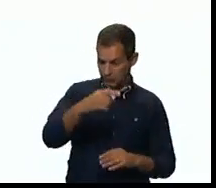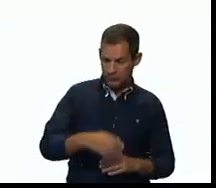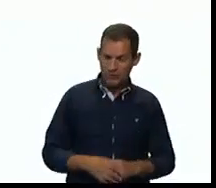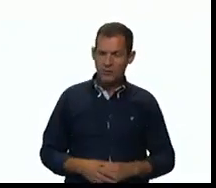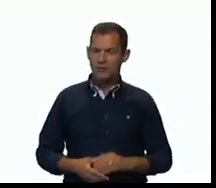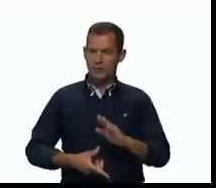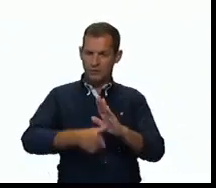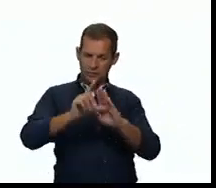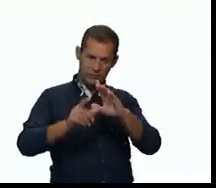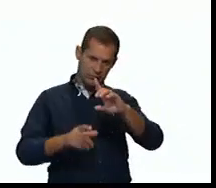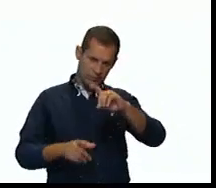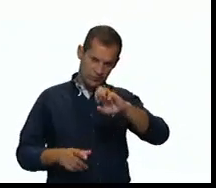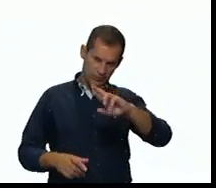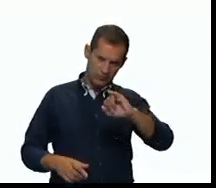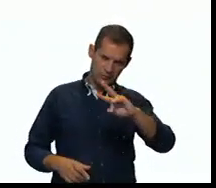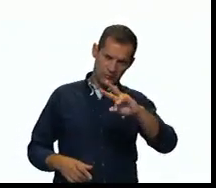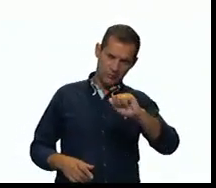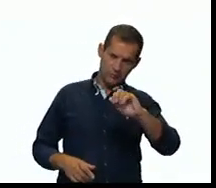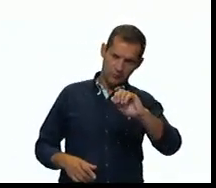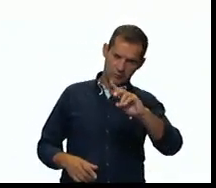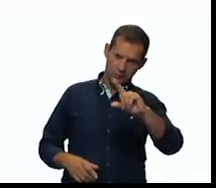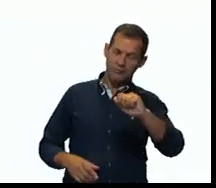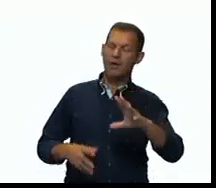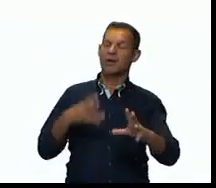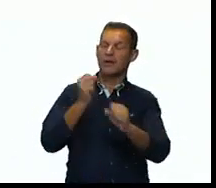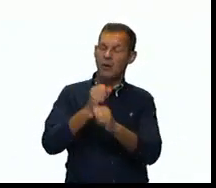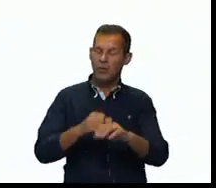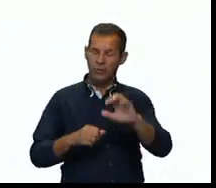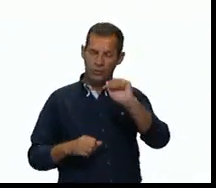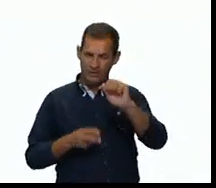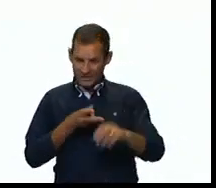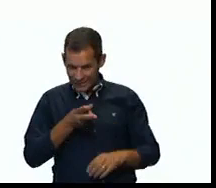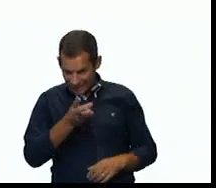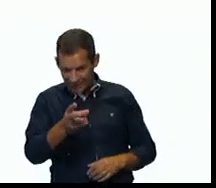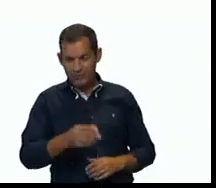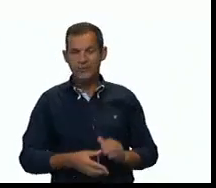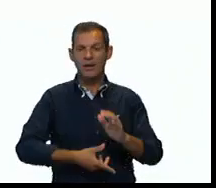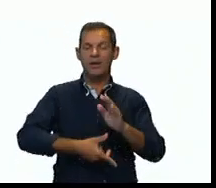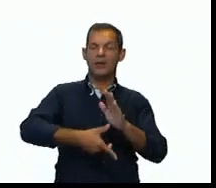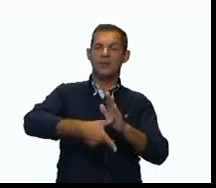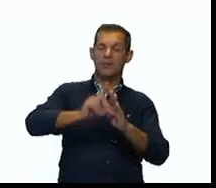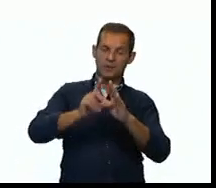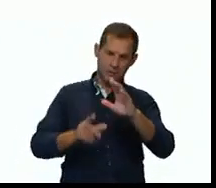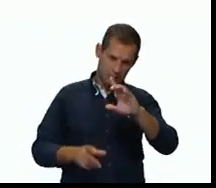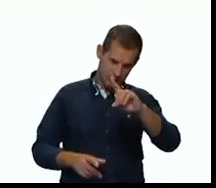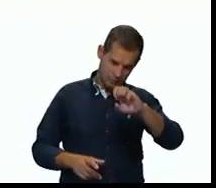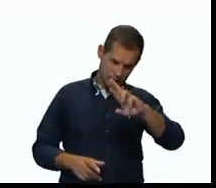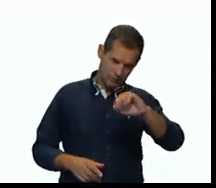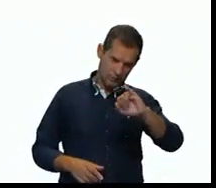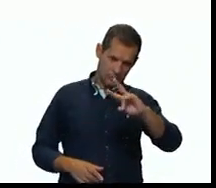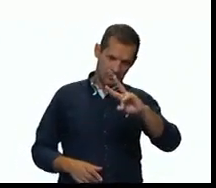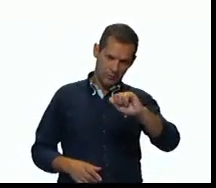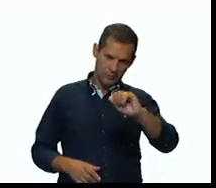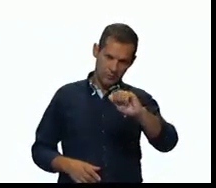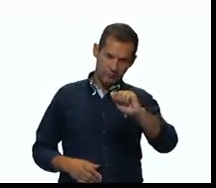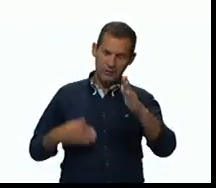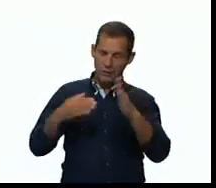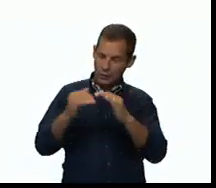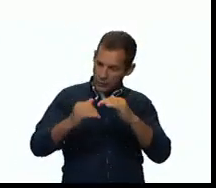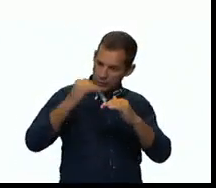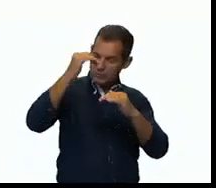a antiderivada calculada no ponto A. É sempre a antiderivada do limite